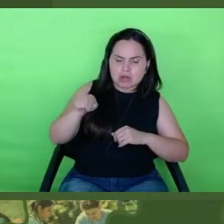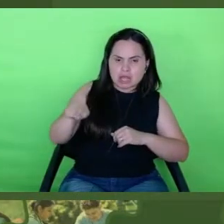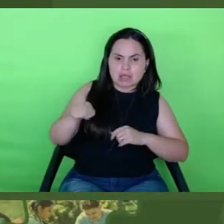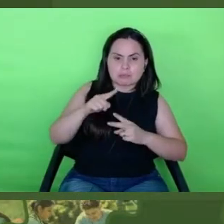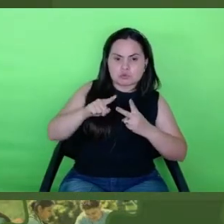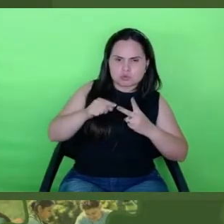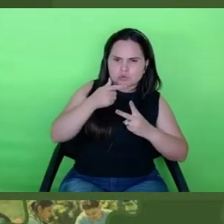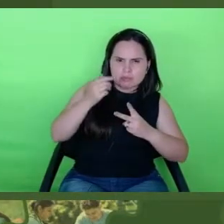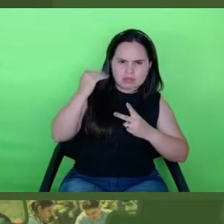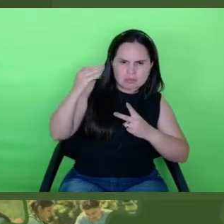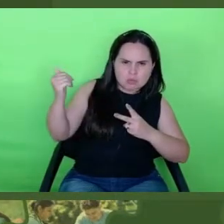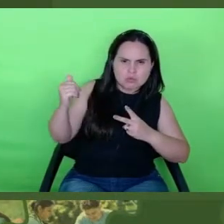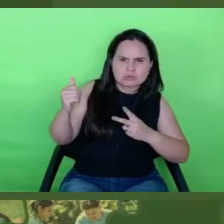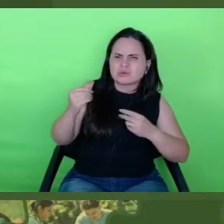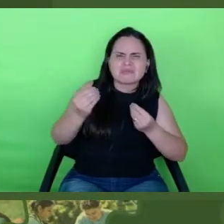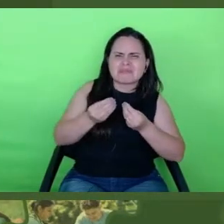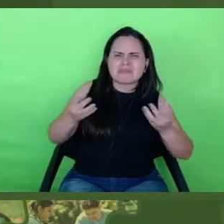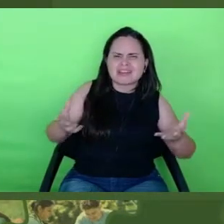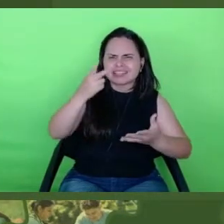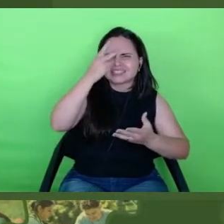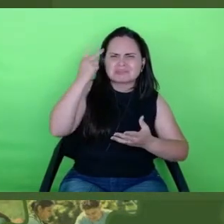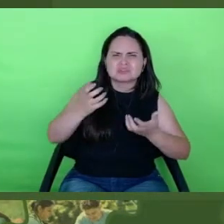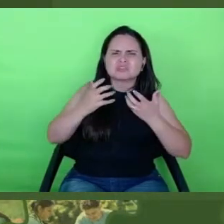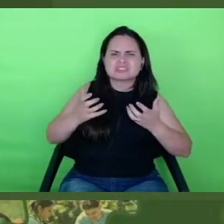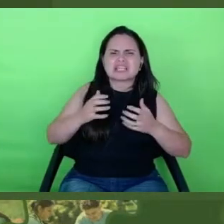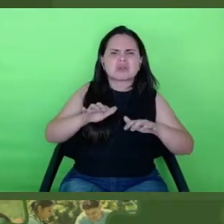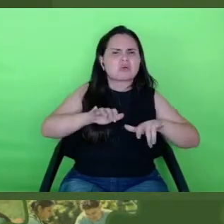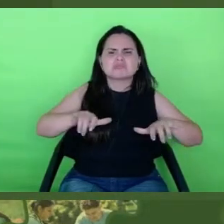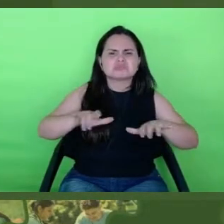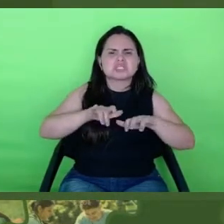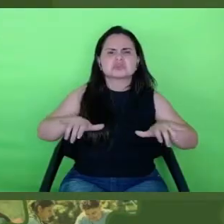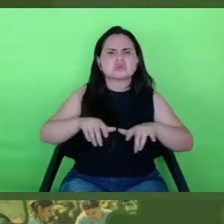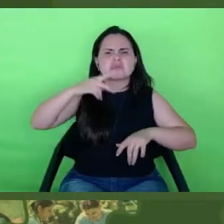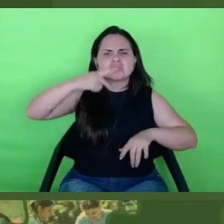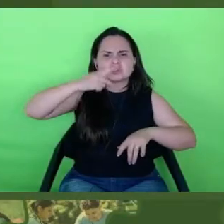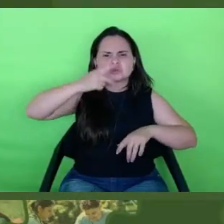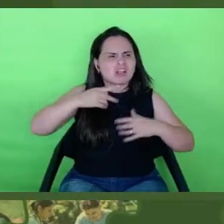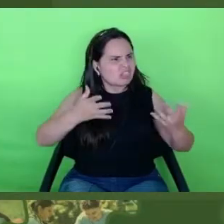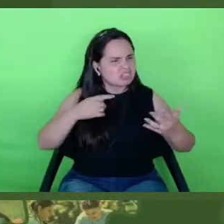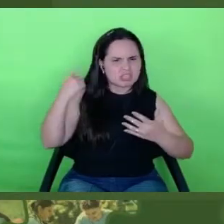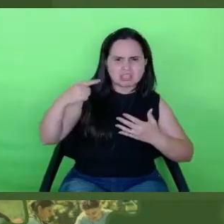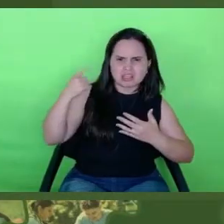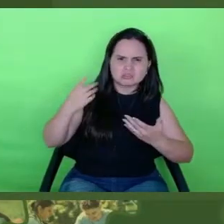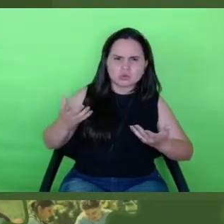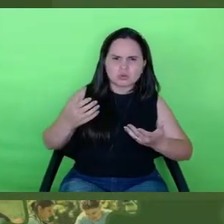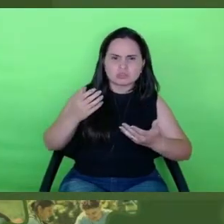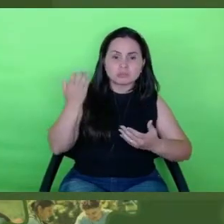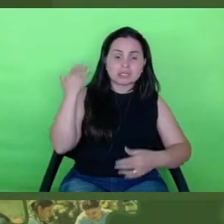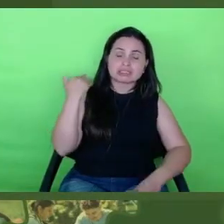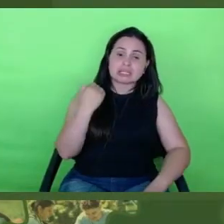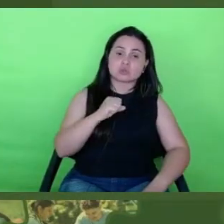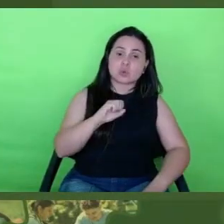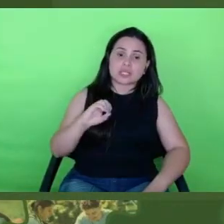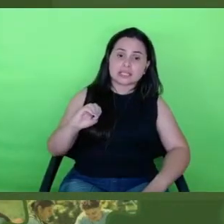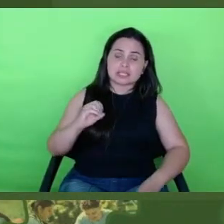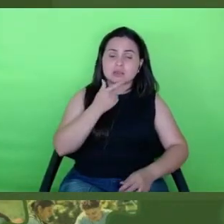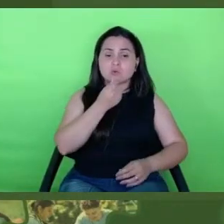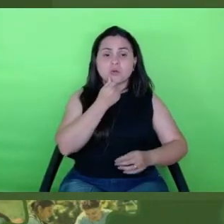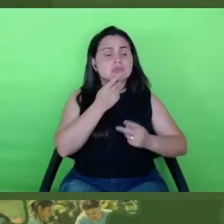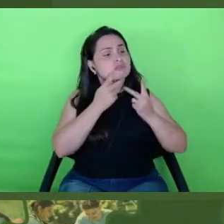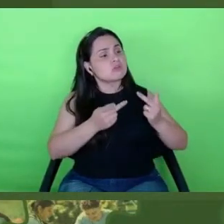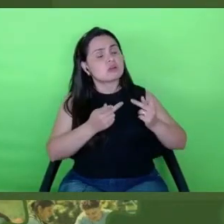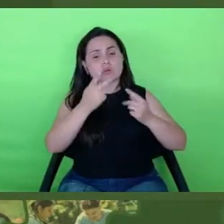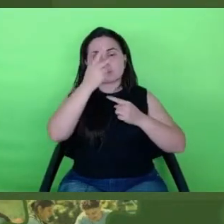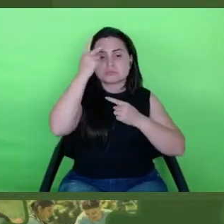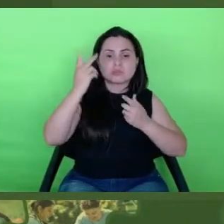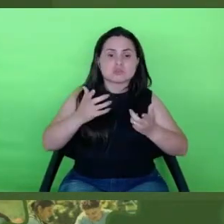ó, para que as pessoas vão querer com um computador pessoal? Vocês estão doidos. Anos 80, chegou lá o Bill Gates falando assim, as pessoas